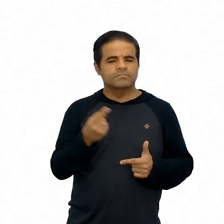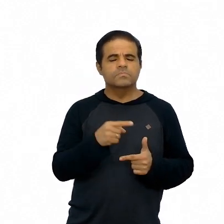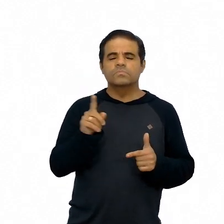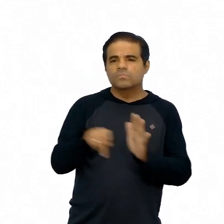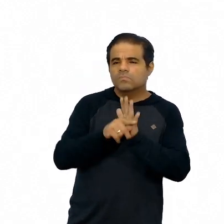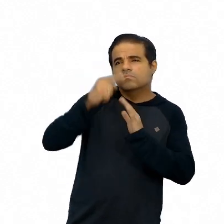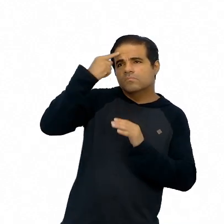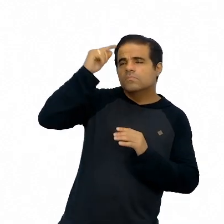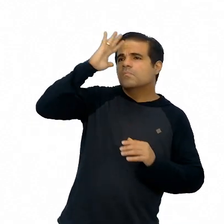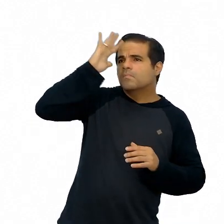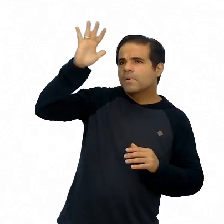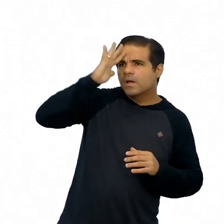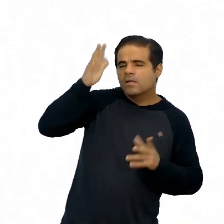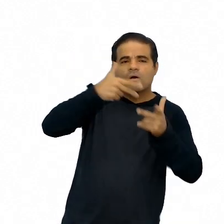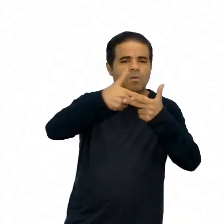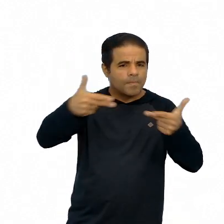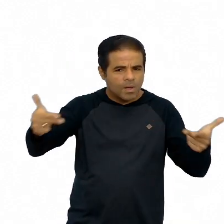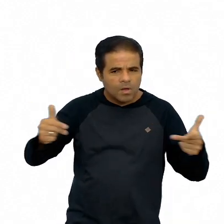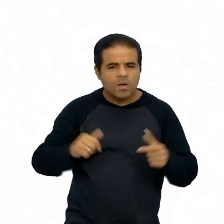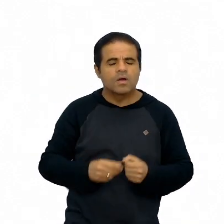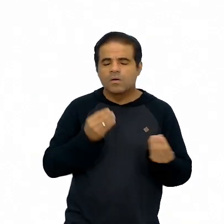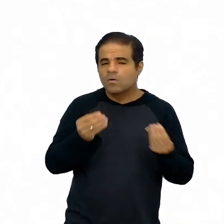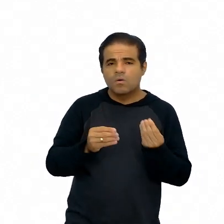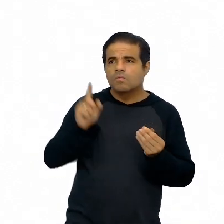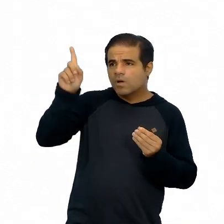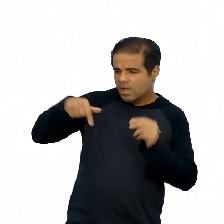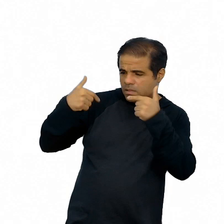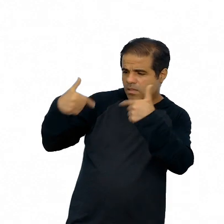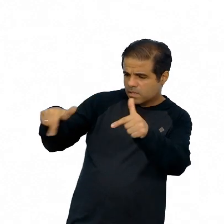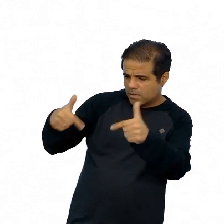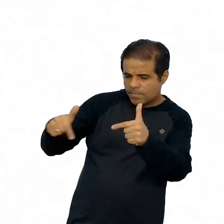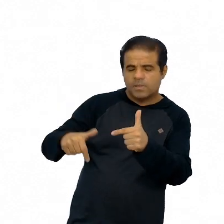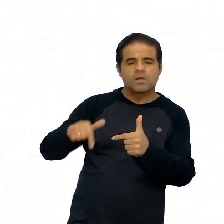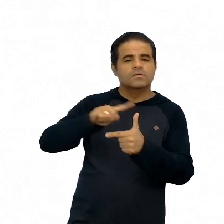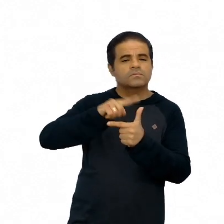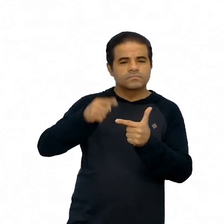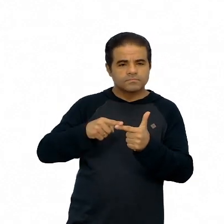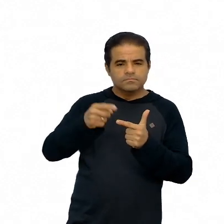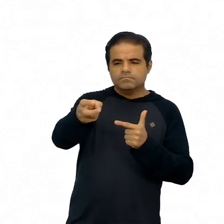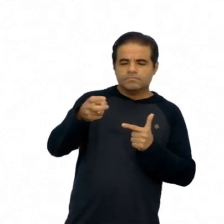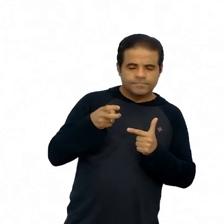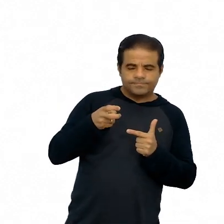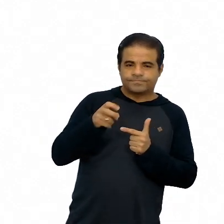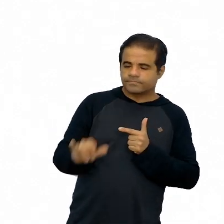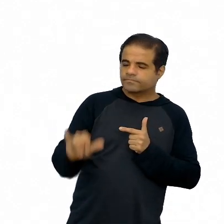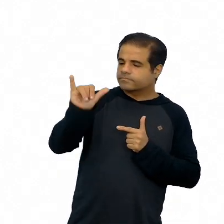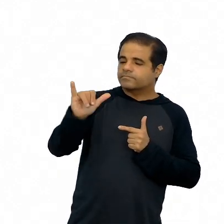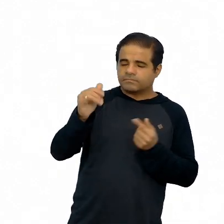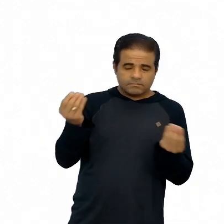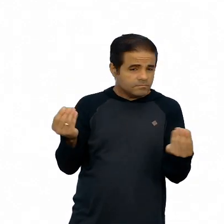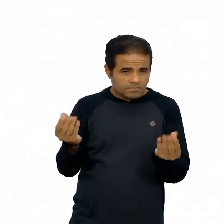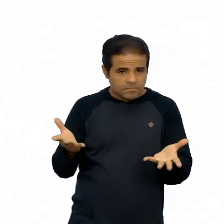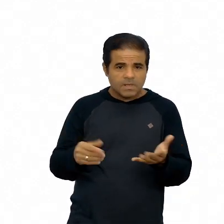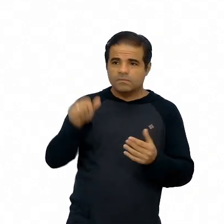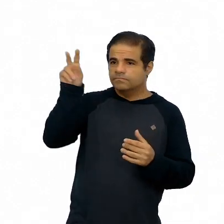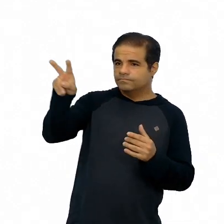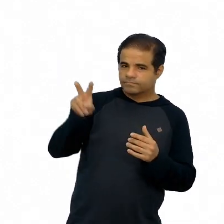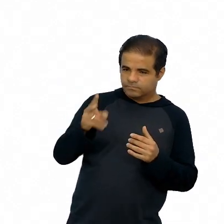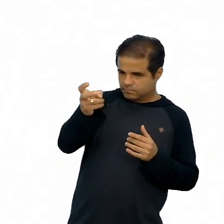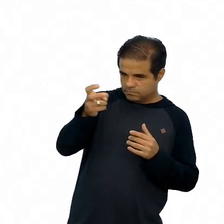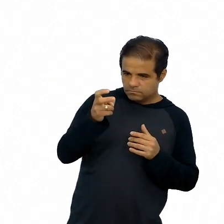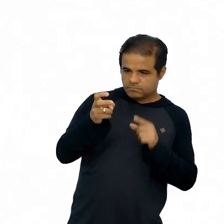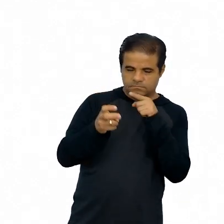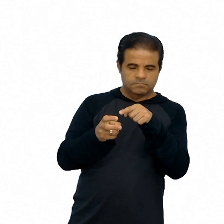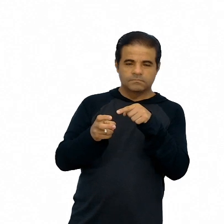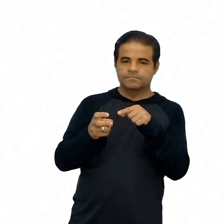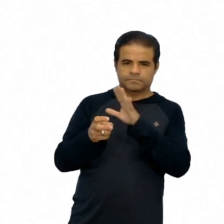vamos pensar algumas coisas aí para a gente. Como que está trabalhando com a medida do ângulo x e do ângulo y, né? Quando eu olho o x, só